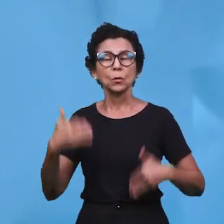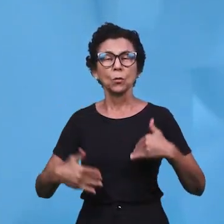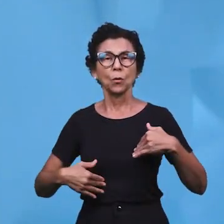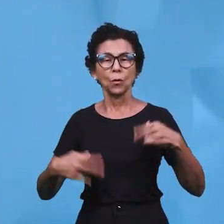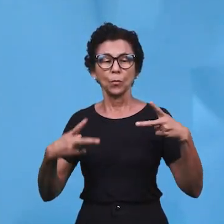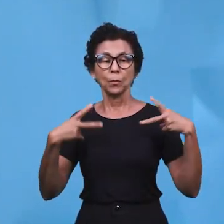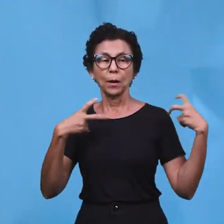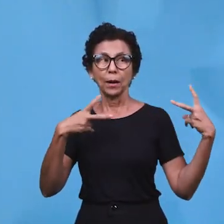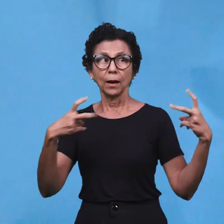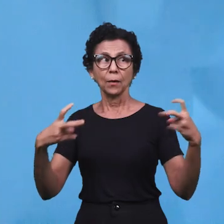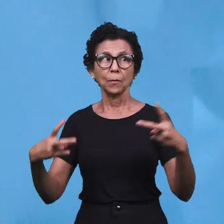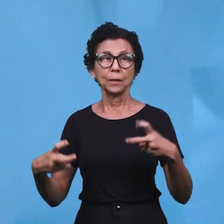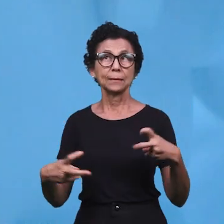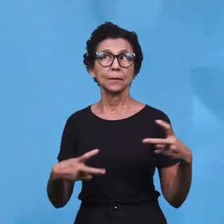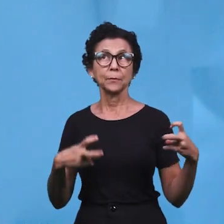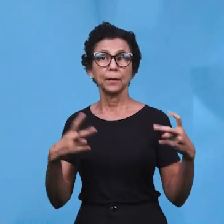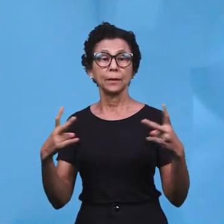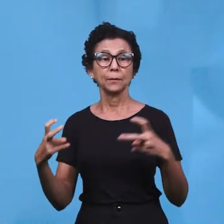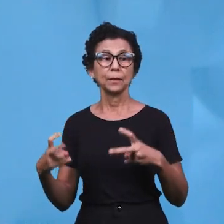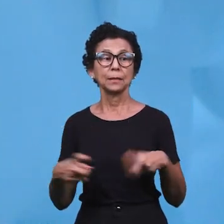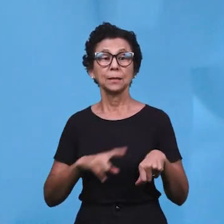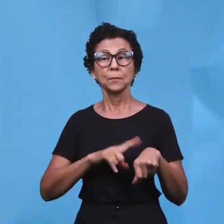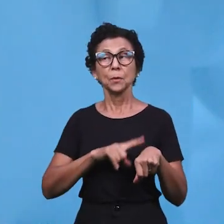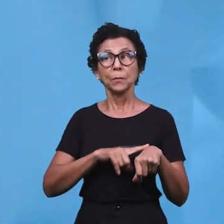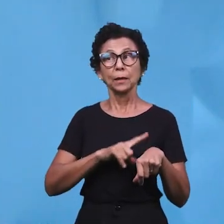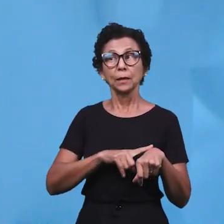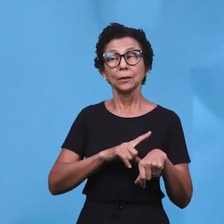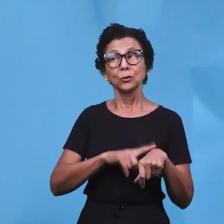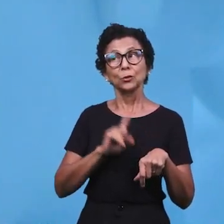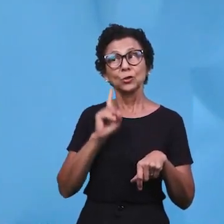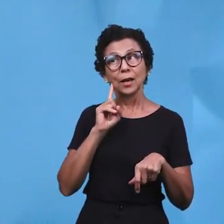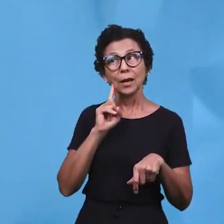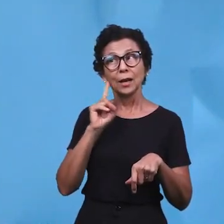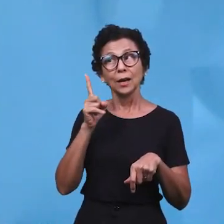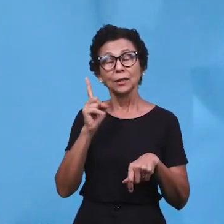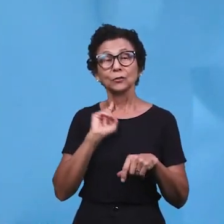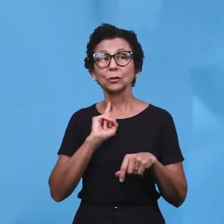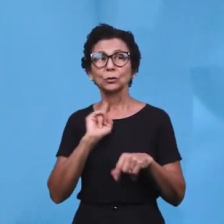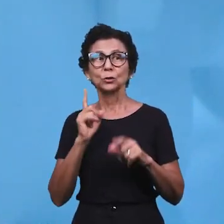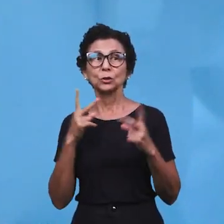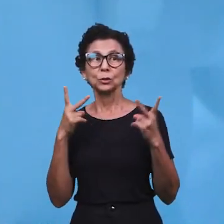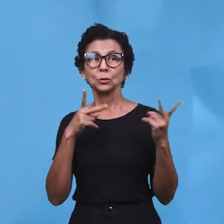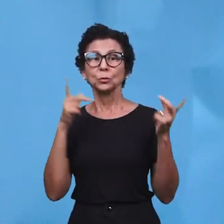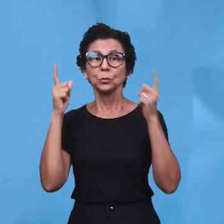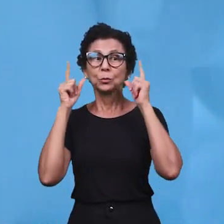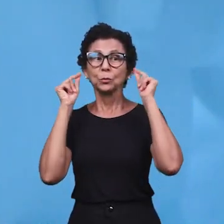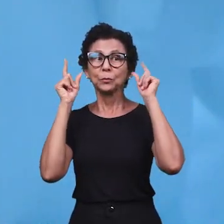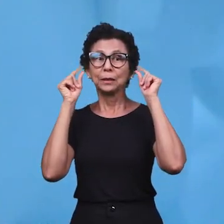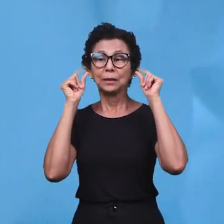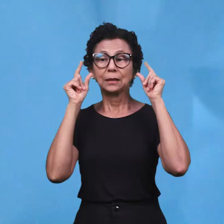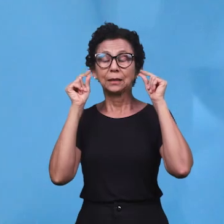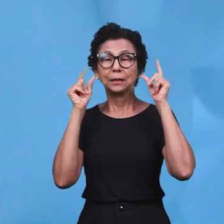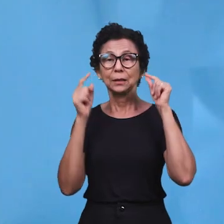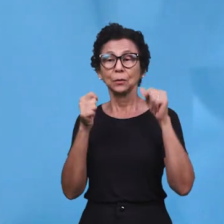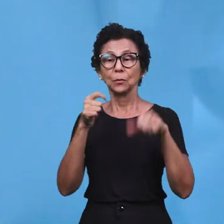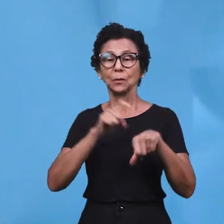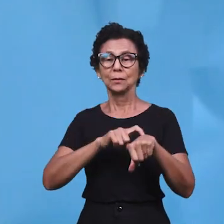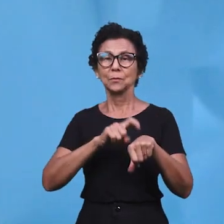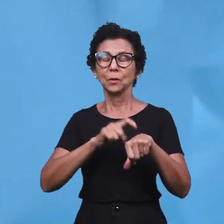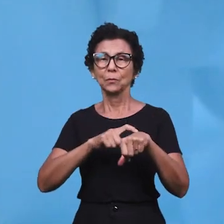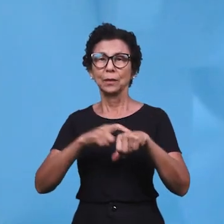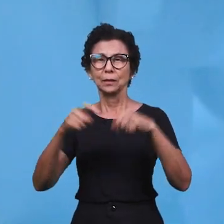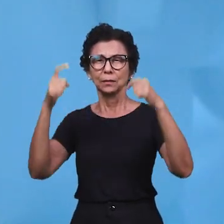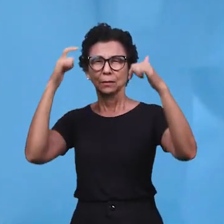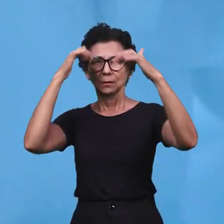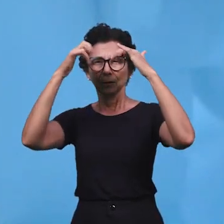corpo. Como eu falei anteriormente, o nosso corpo gosta de Sim. previsibilidade. Então, nós Muito. enviamos essas mensagens para o